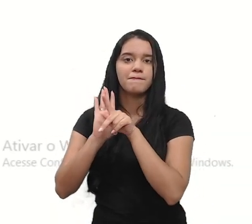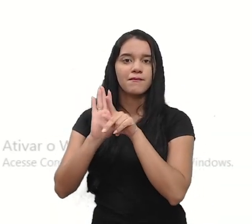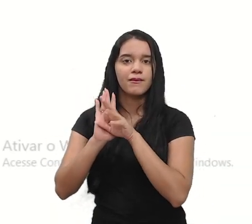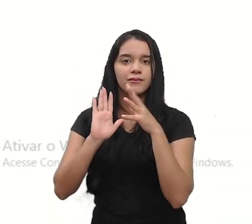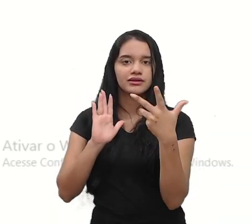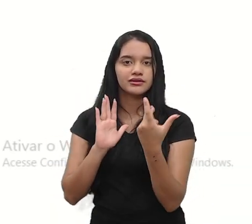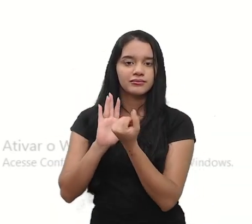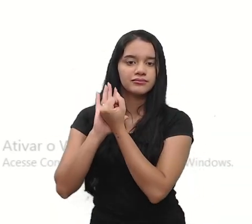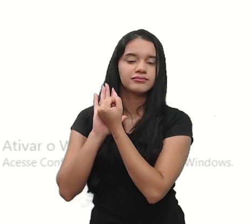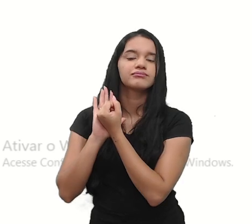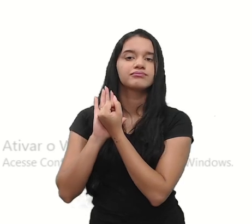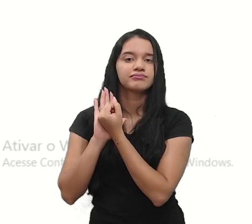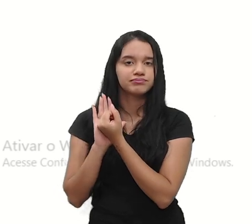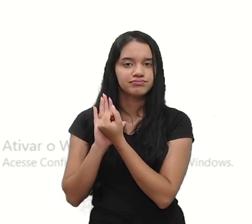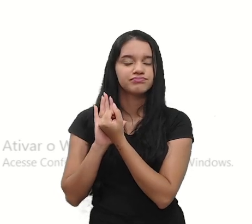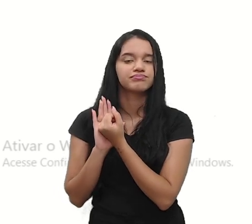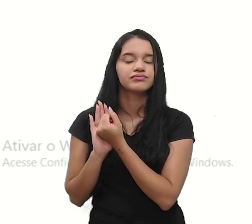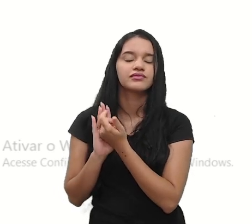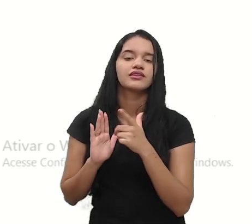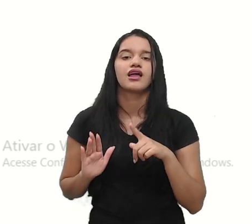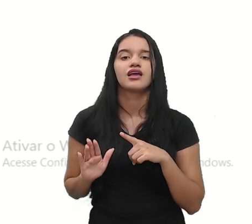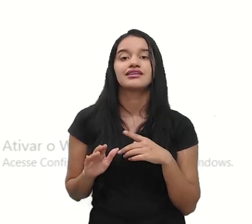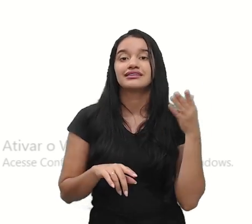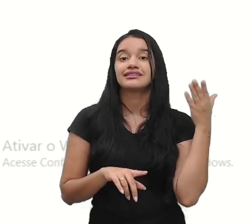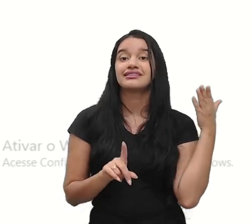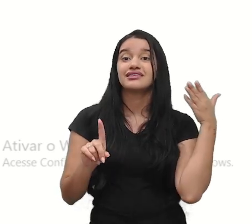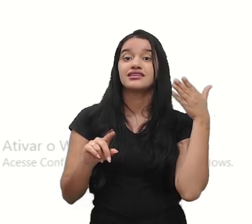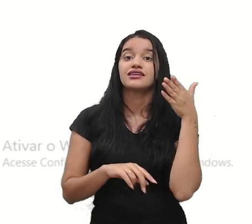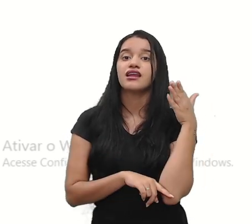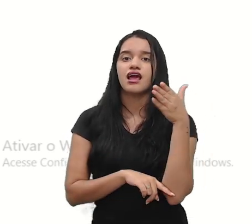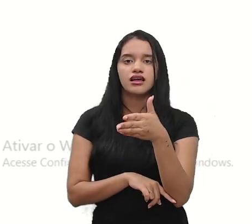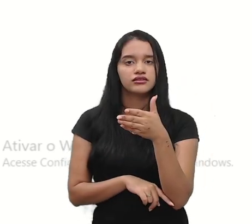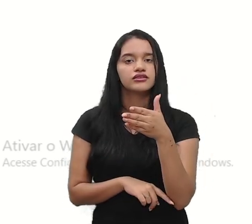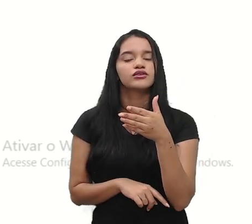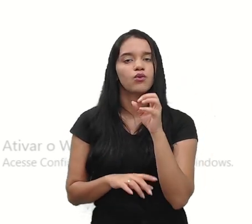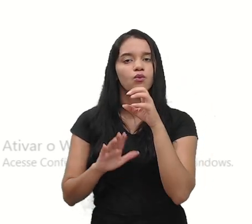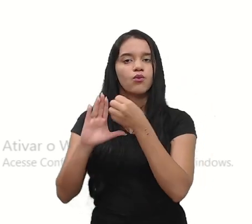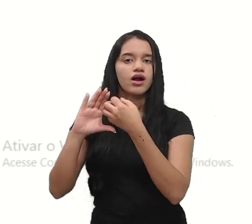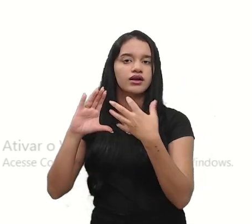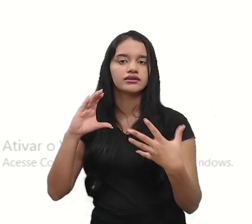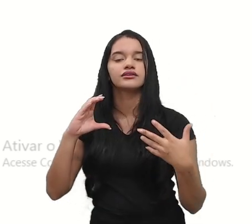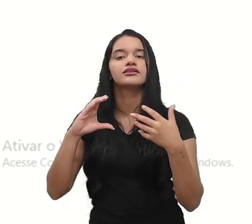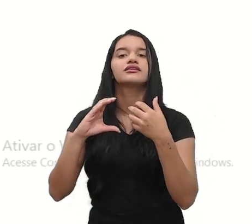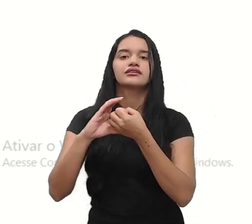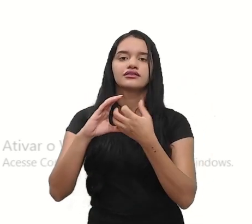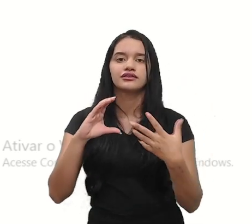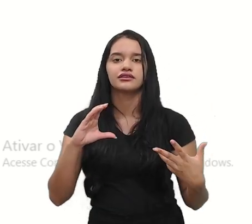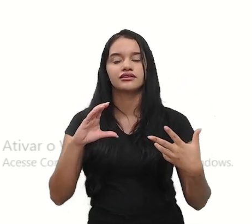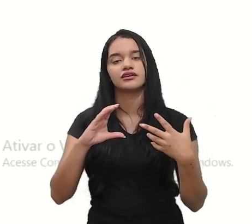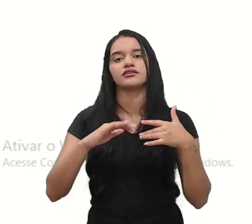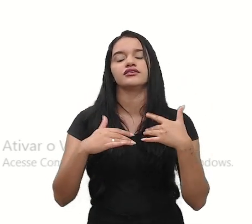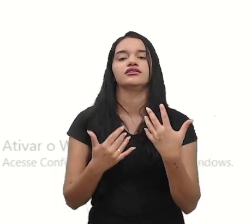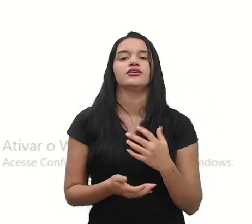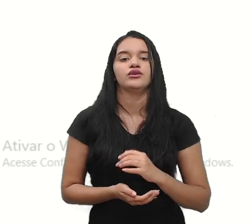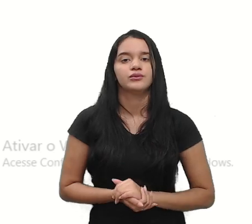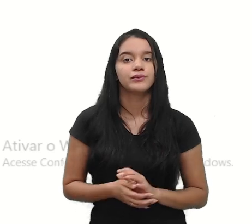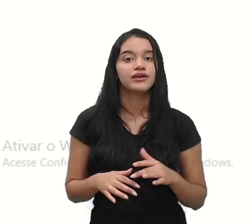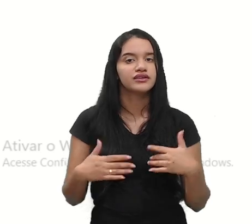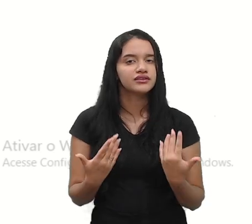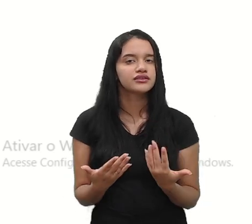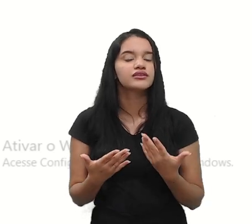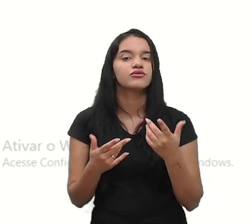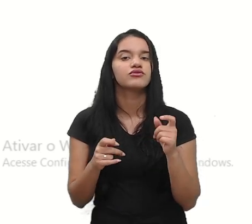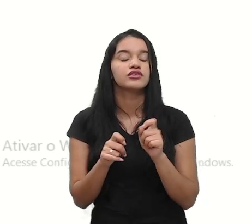a identidade da marca ela tem relação direta com as características de algo, de modo a individualizá-lo. Então,